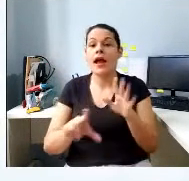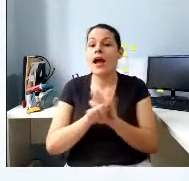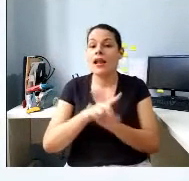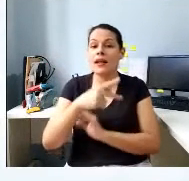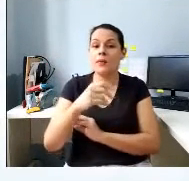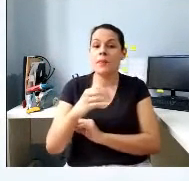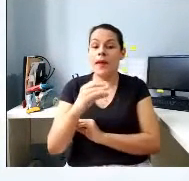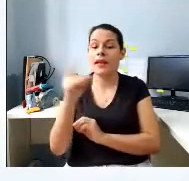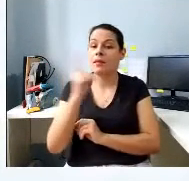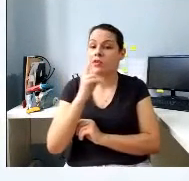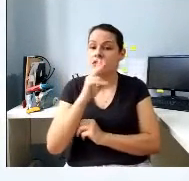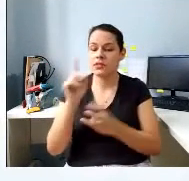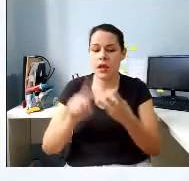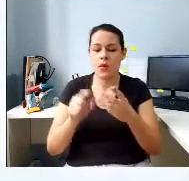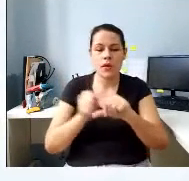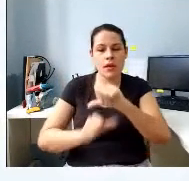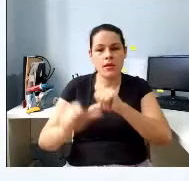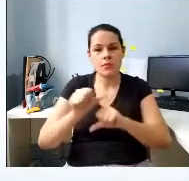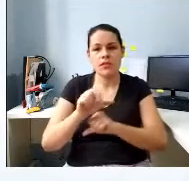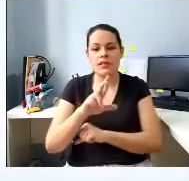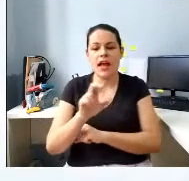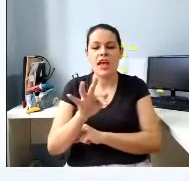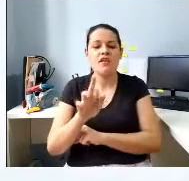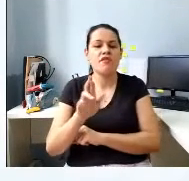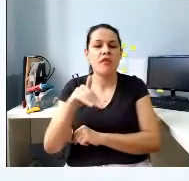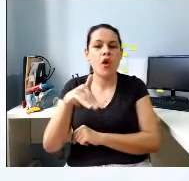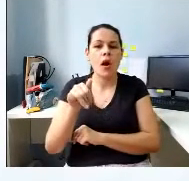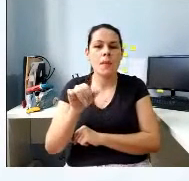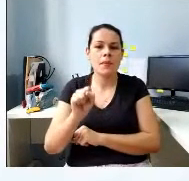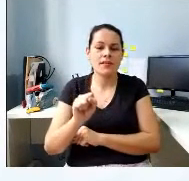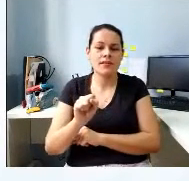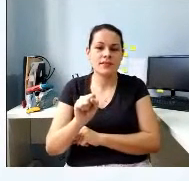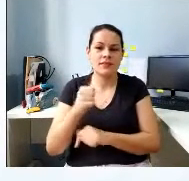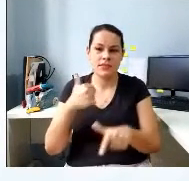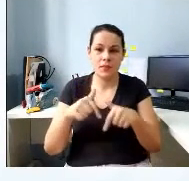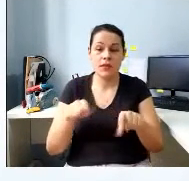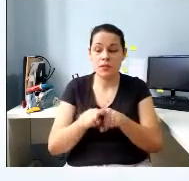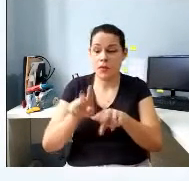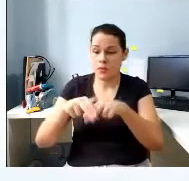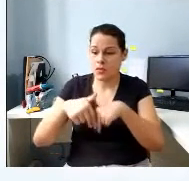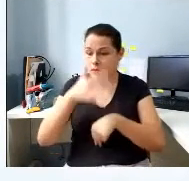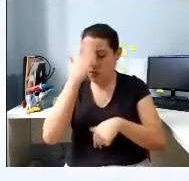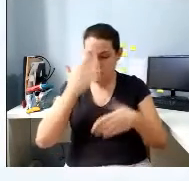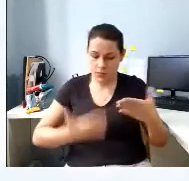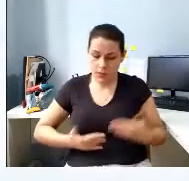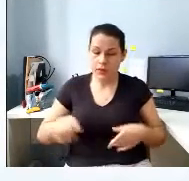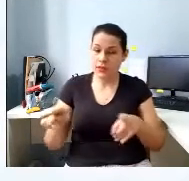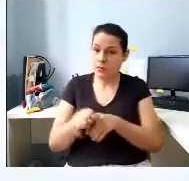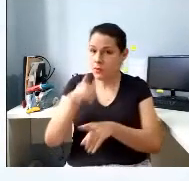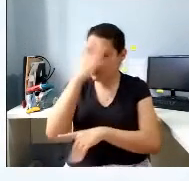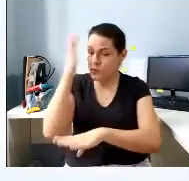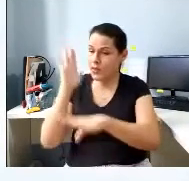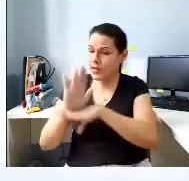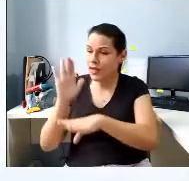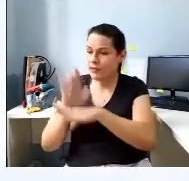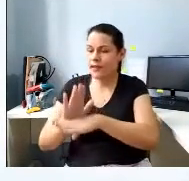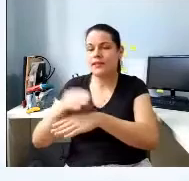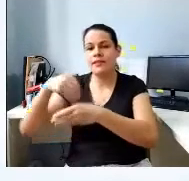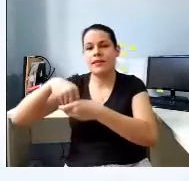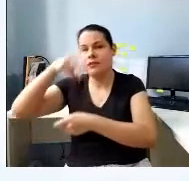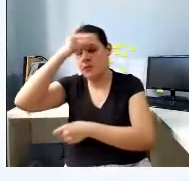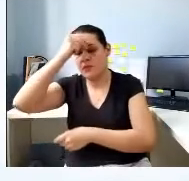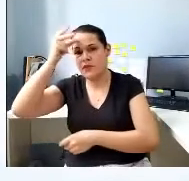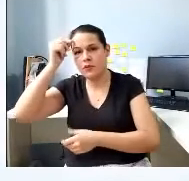e as reformas. Então, isso vai afetar o trabalhador e o servidor público. tá? Eles saem fortalecidos, né?